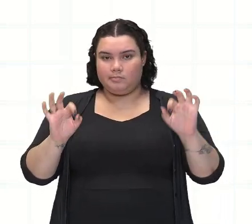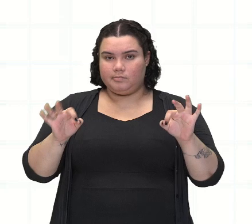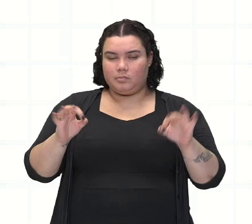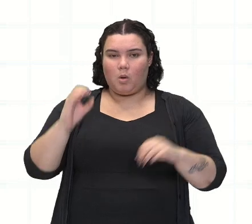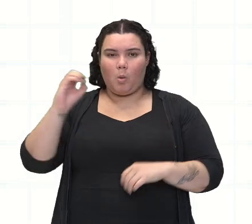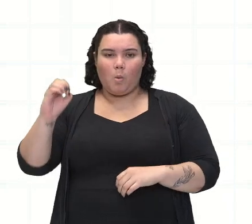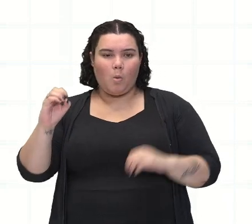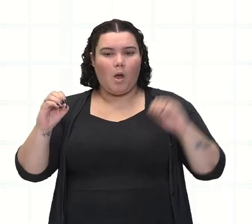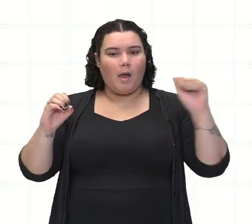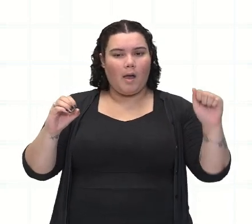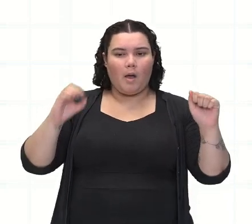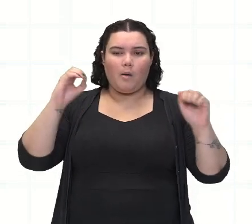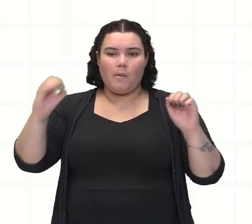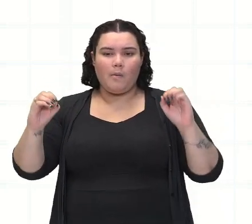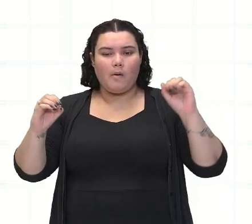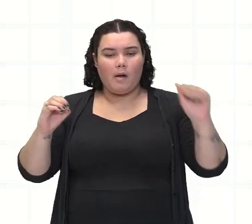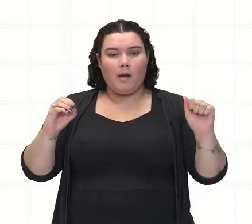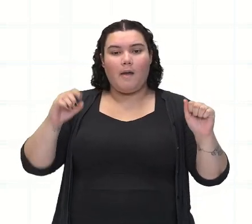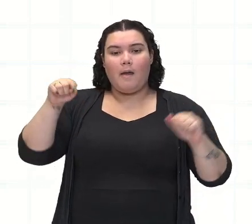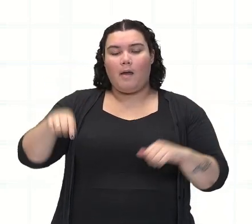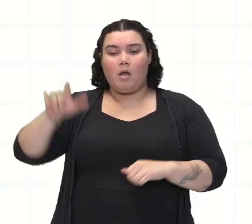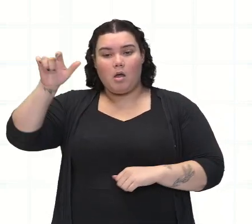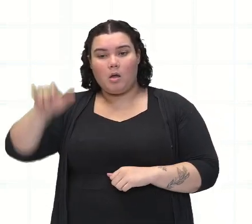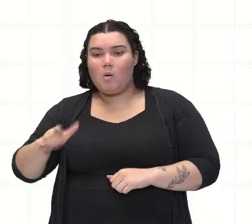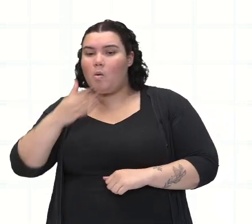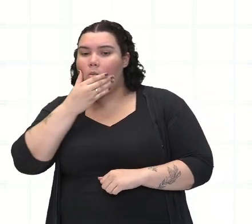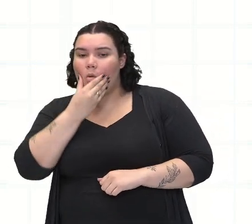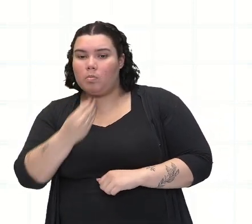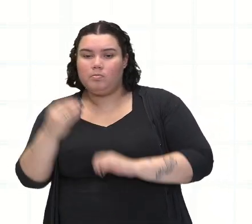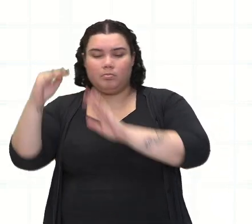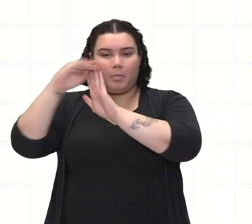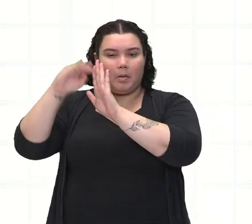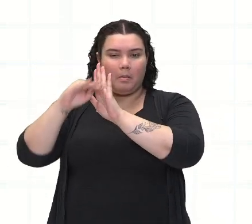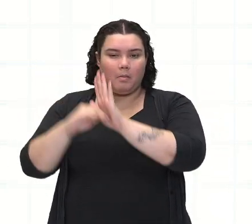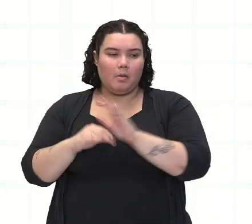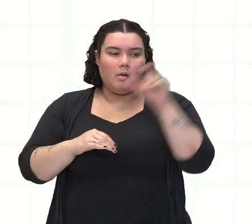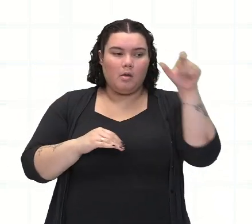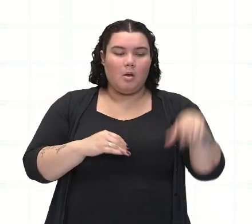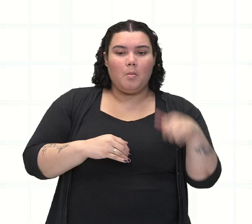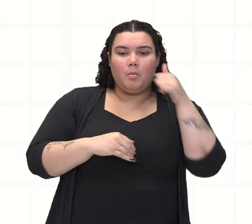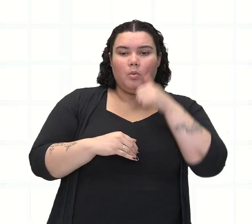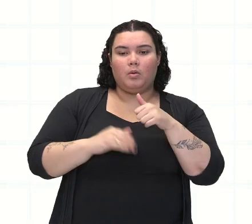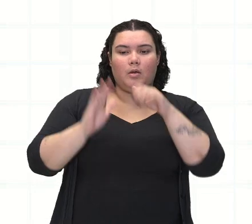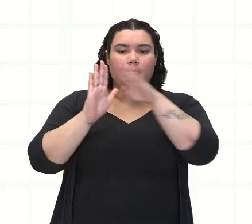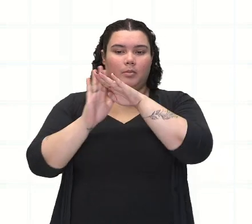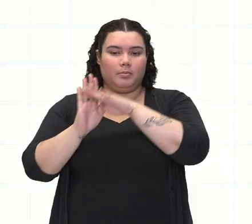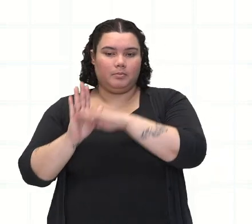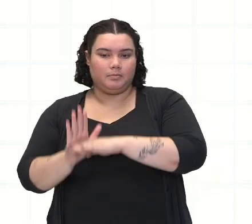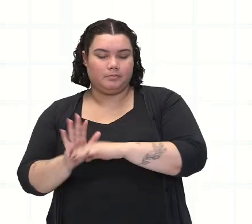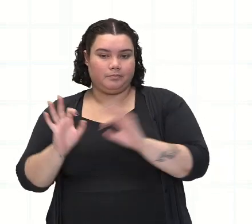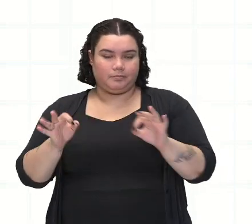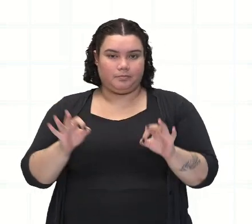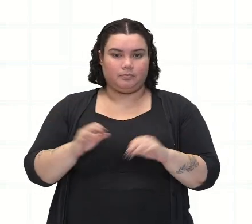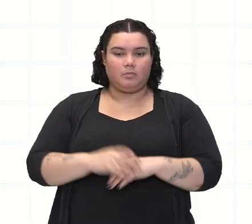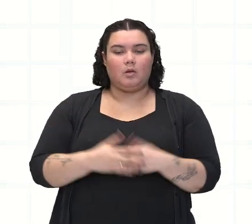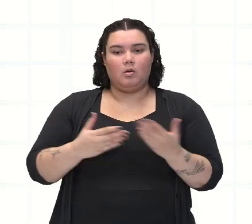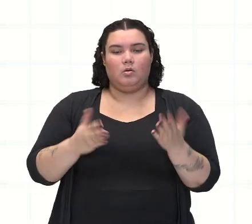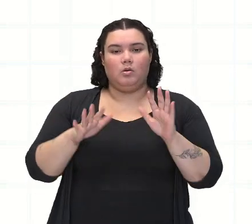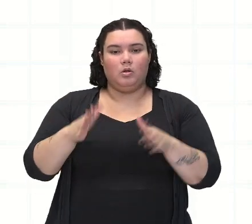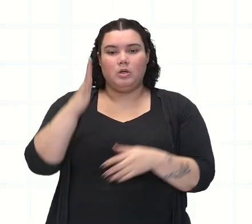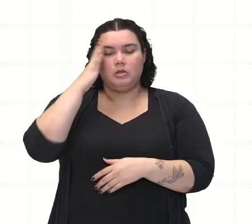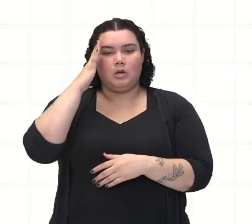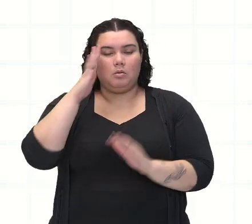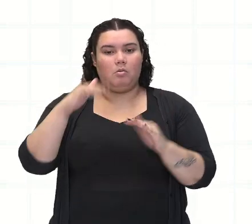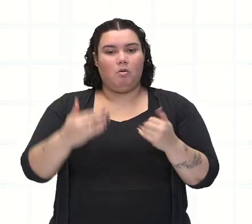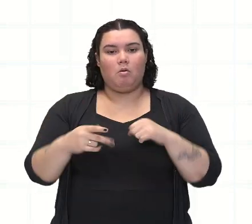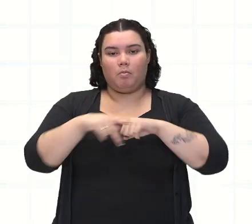quantas. Então, observem, turma, que a partir desse momento, agora, nós já sabemos quem são os